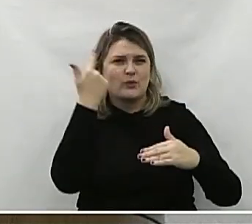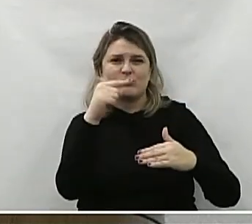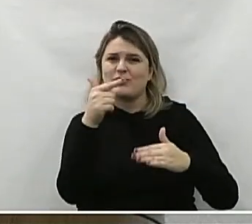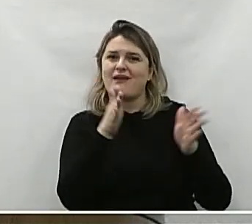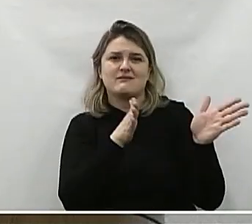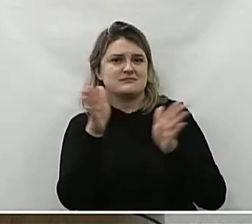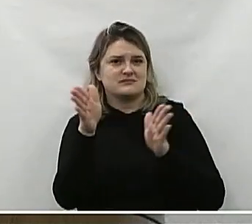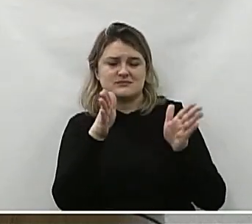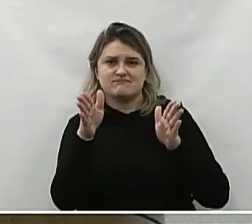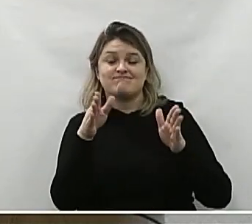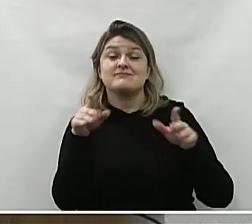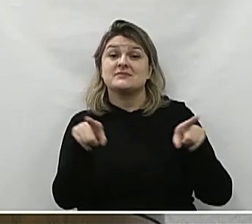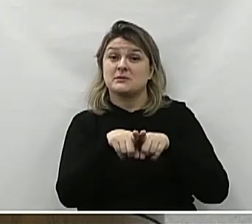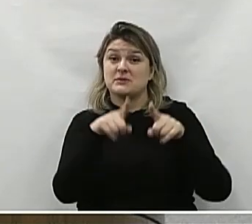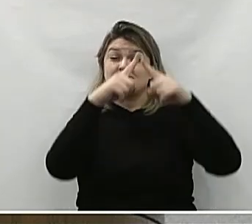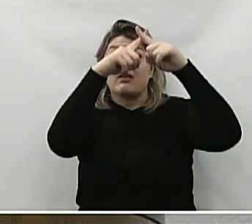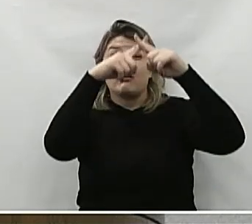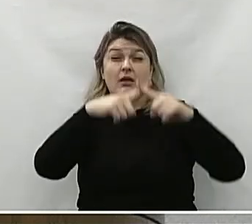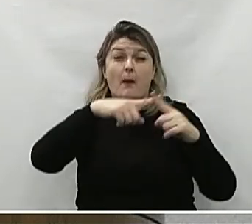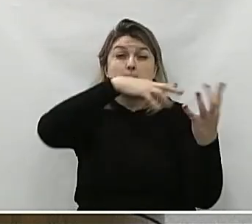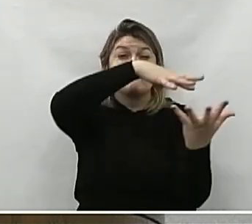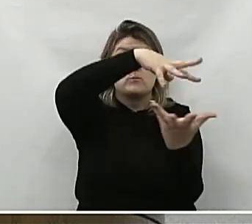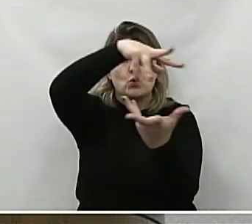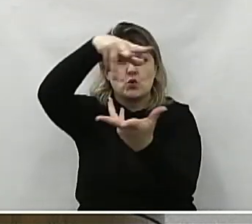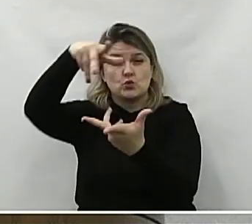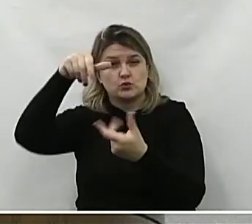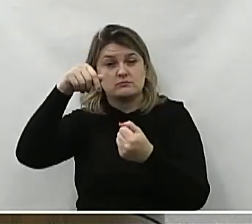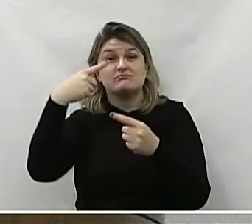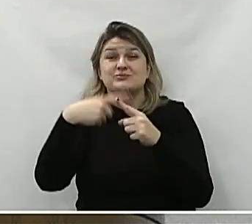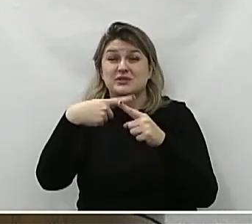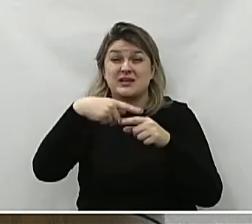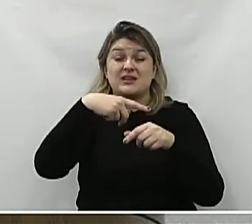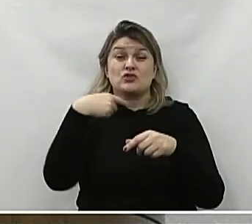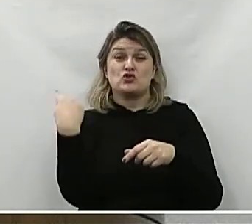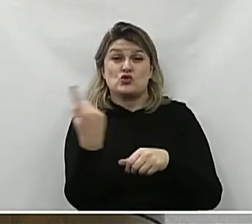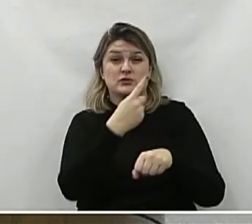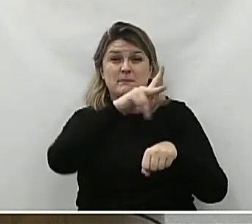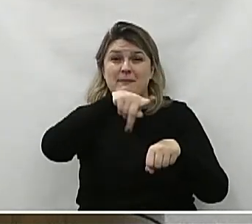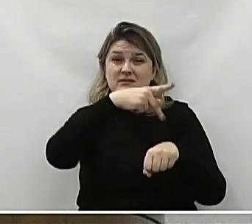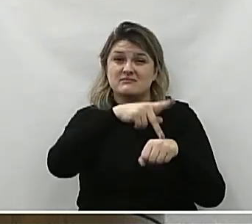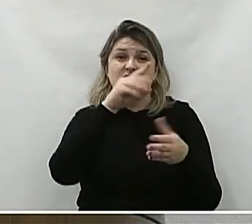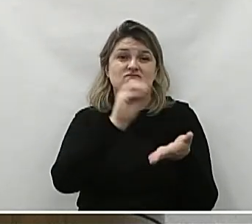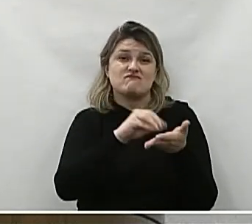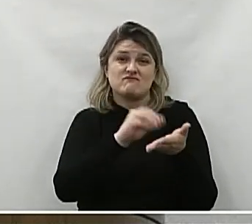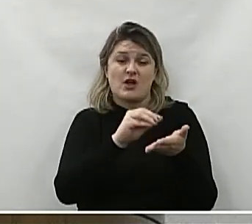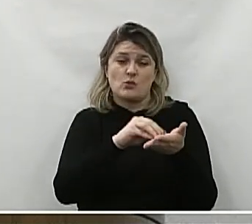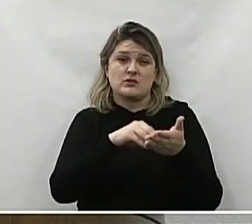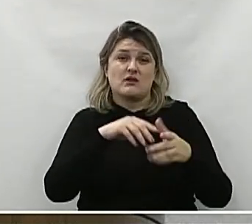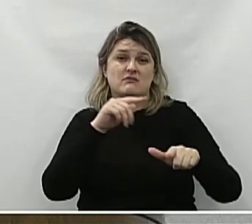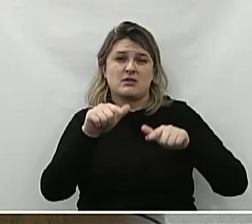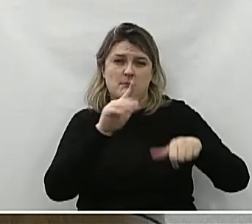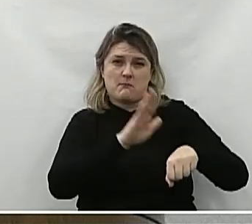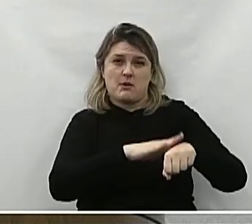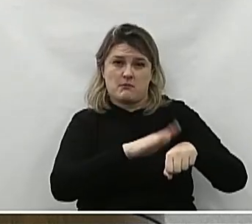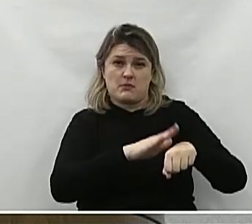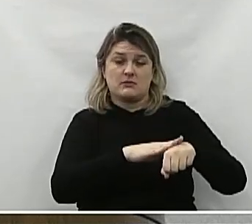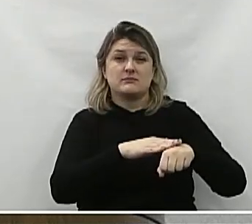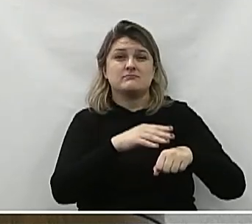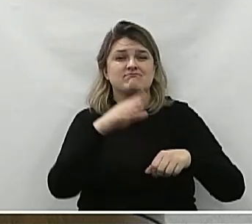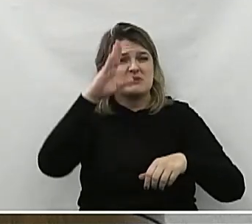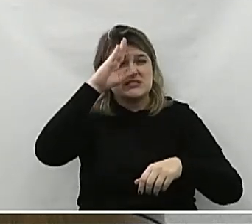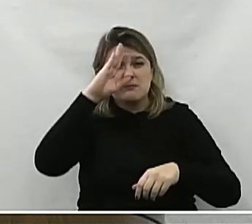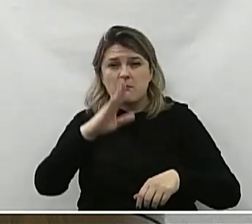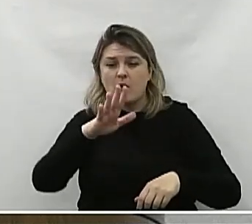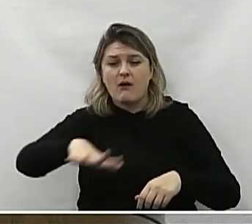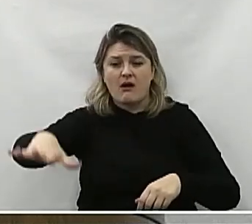a competitividade Global então nós vivemos hoje um país onde falta a mão de obra principalmente na área